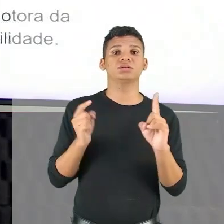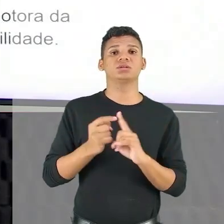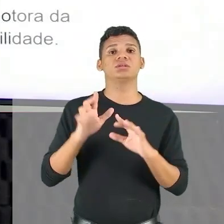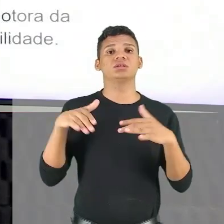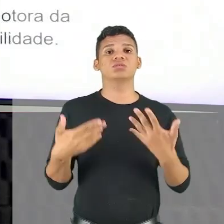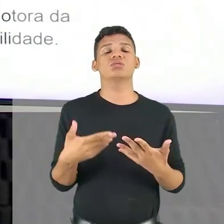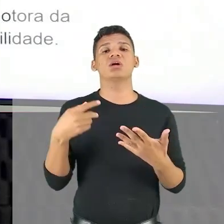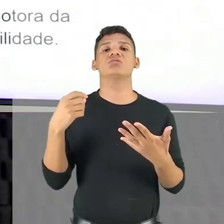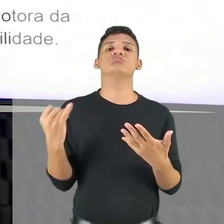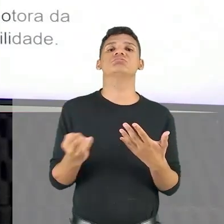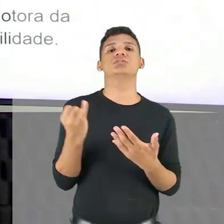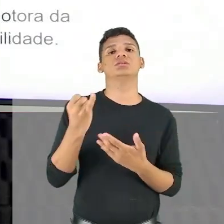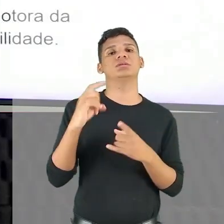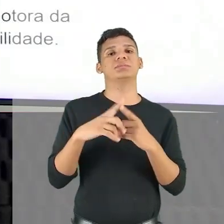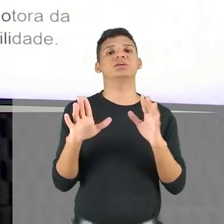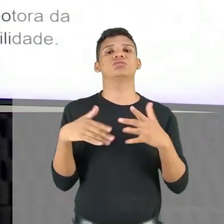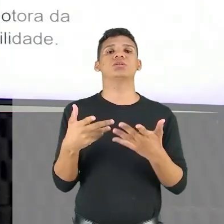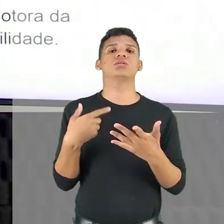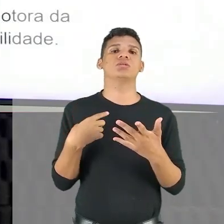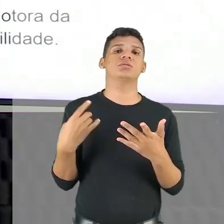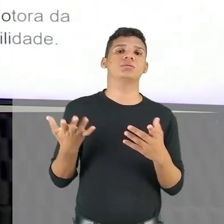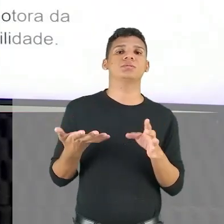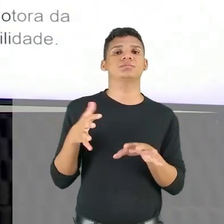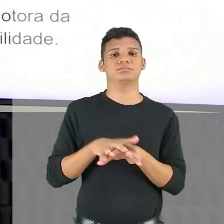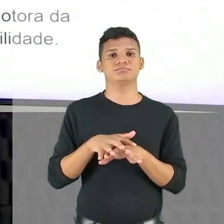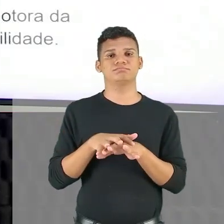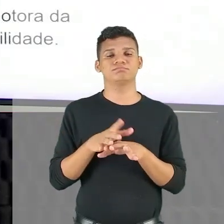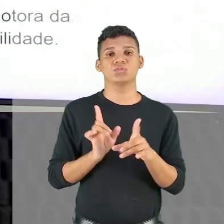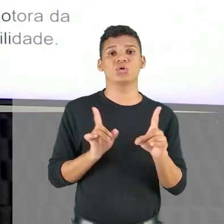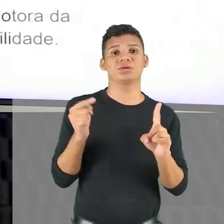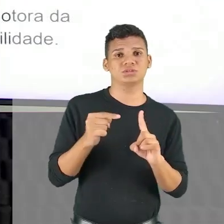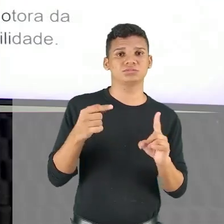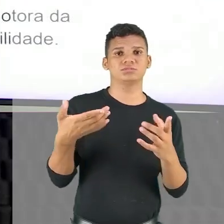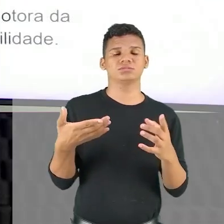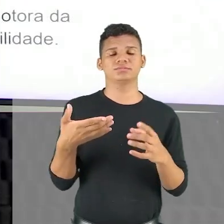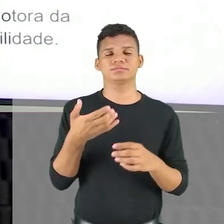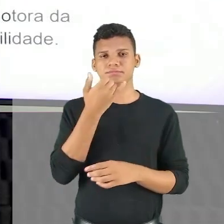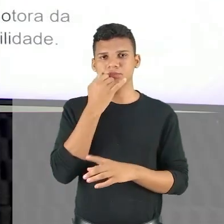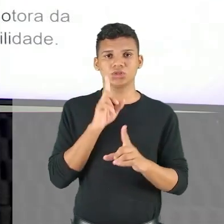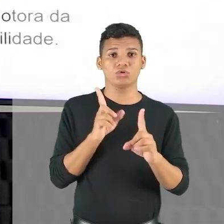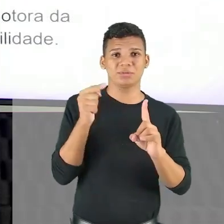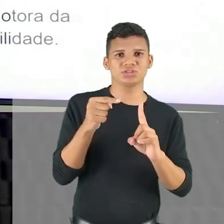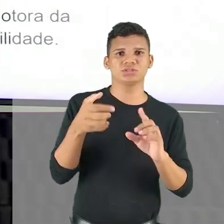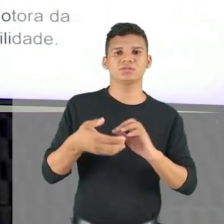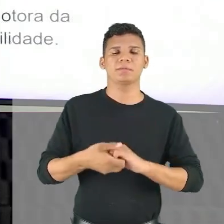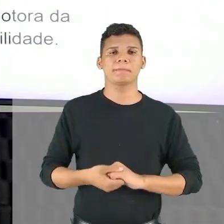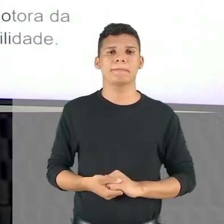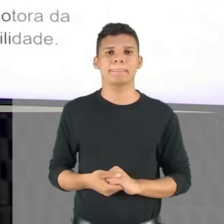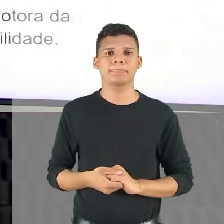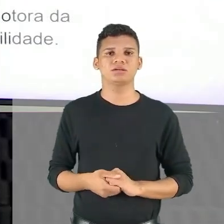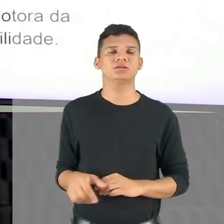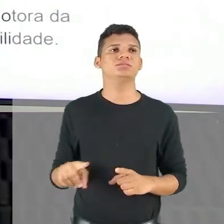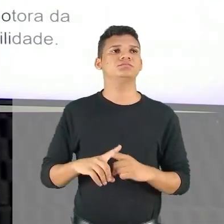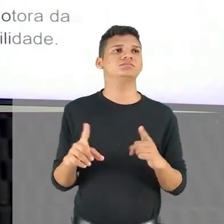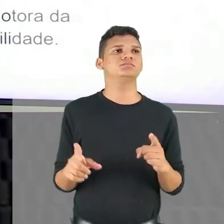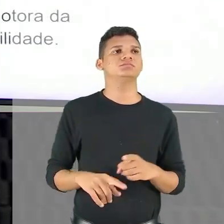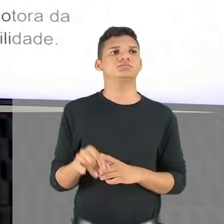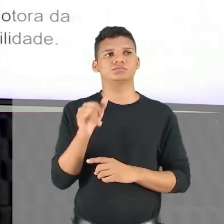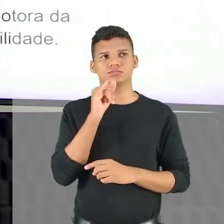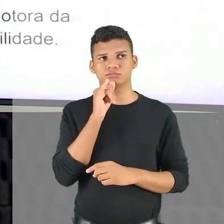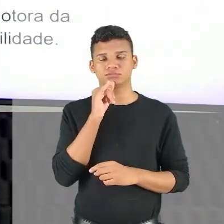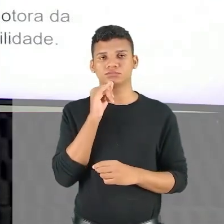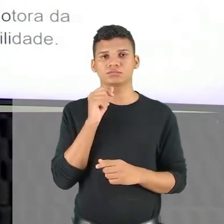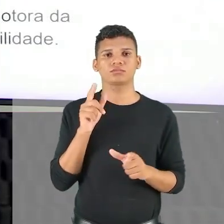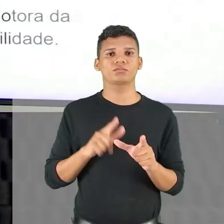a importância, o objetivo disso? Incluir anunciador no discurso? Sim. Para expressar formalidade?